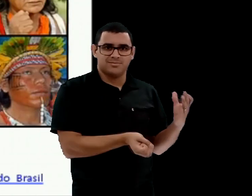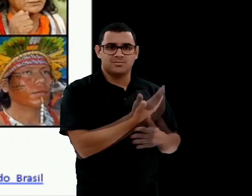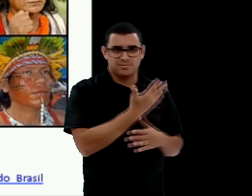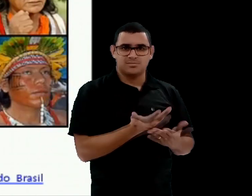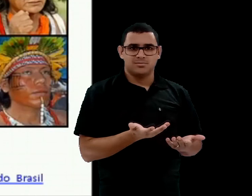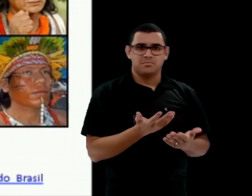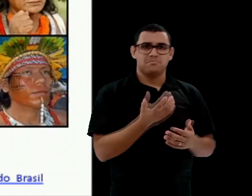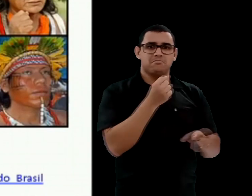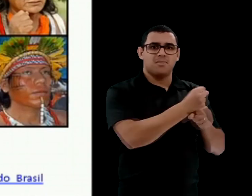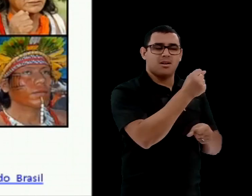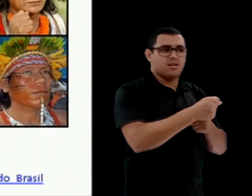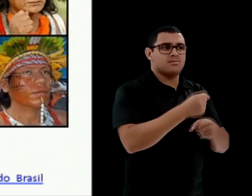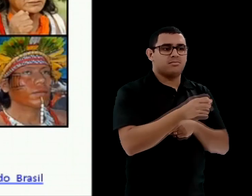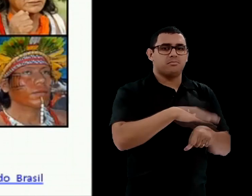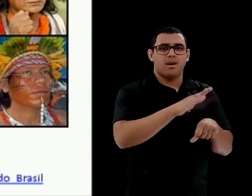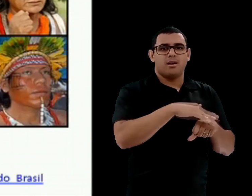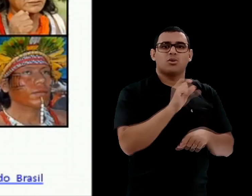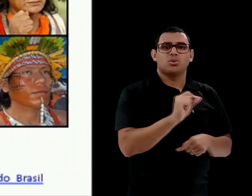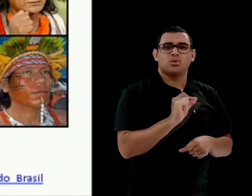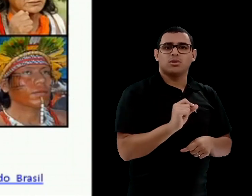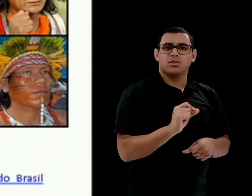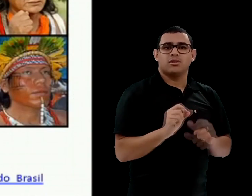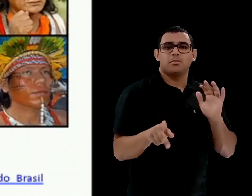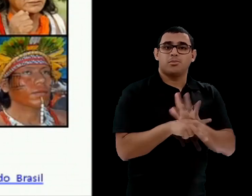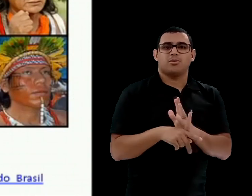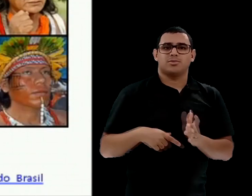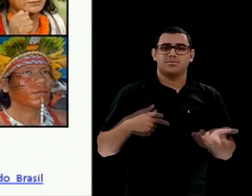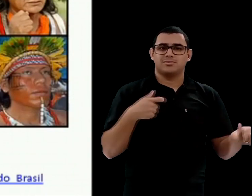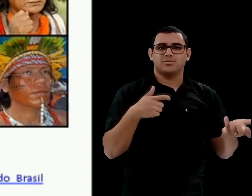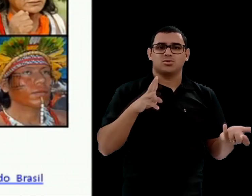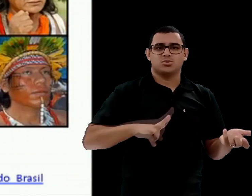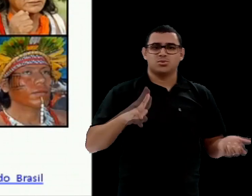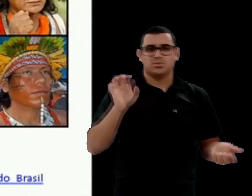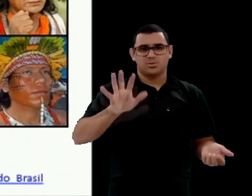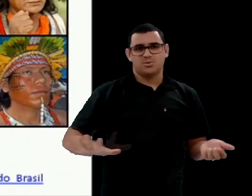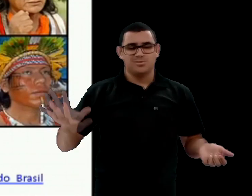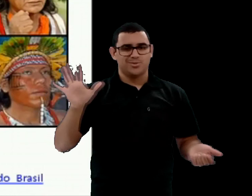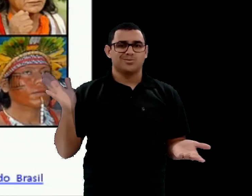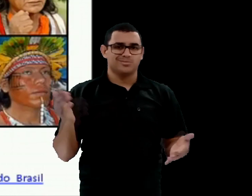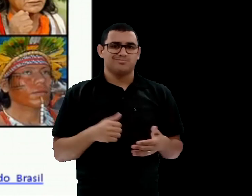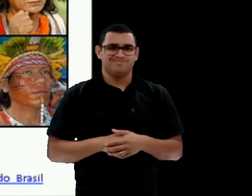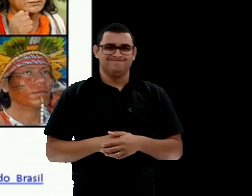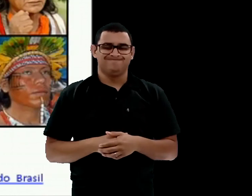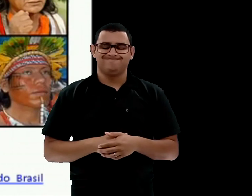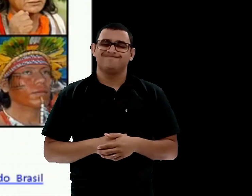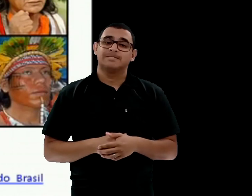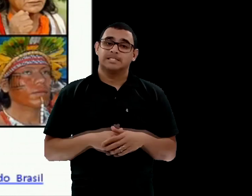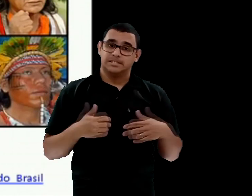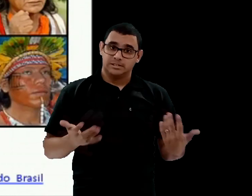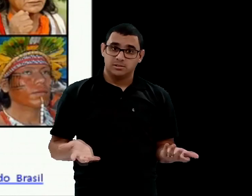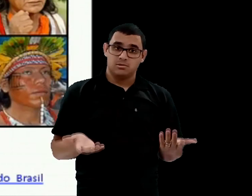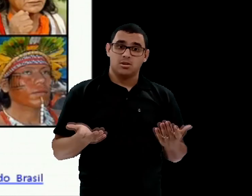doenças todas que eu citei, elas matavam muito mais que as próprias armas que os europeus utilizavam.